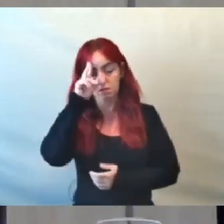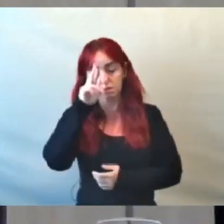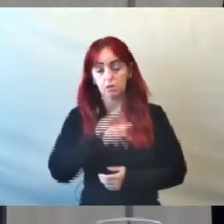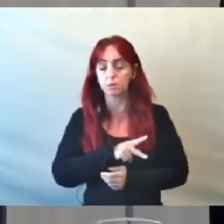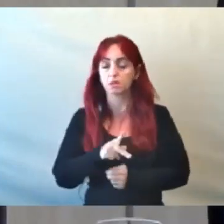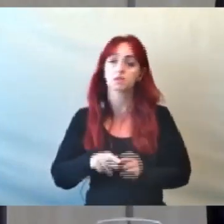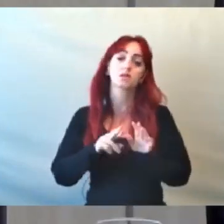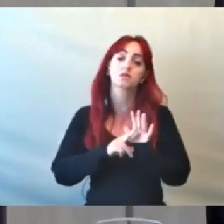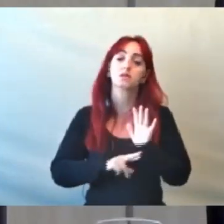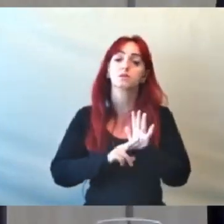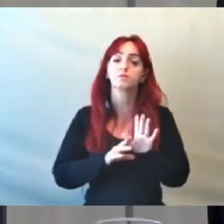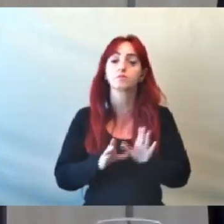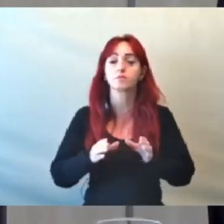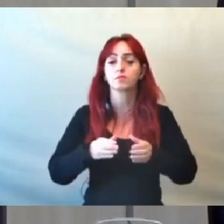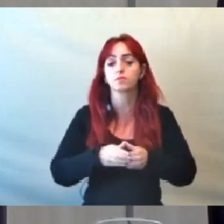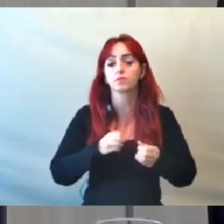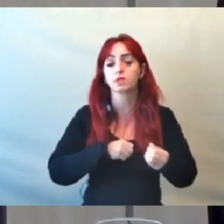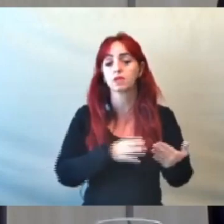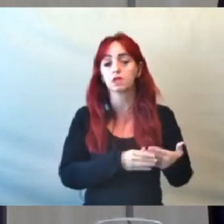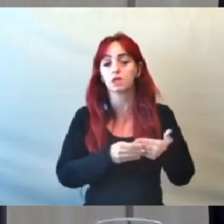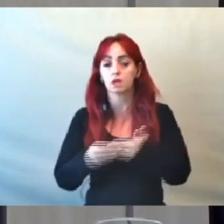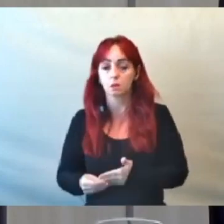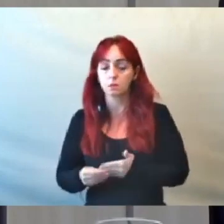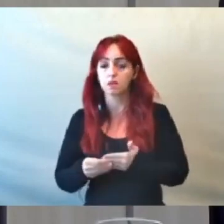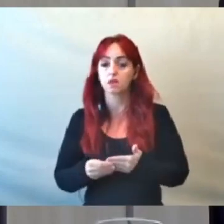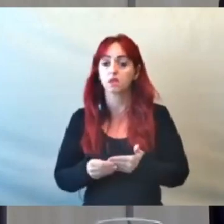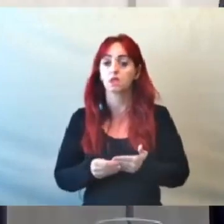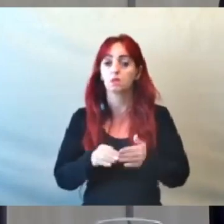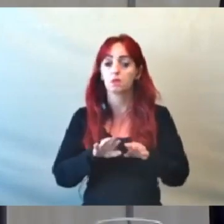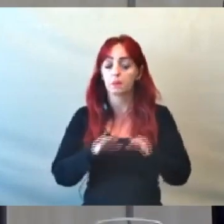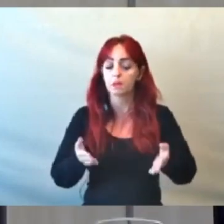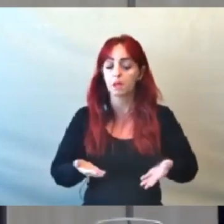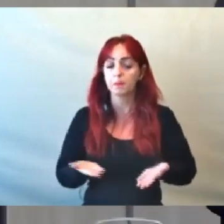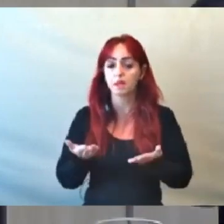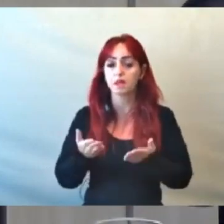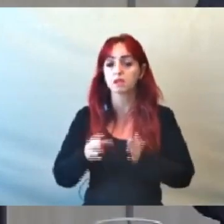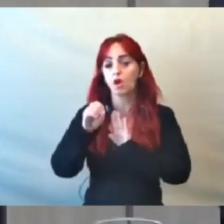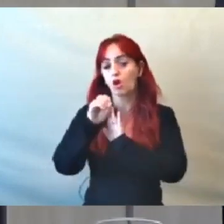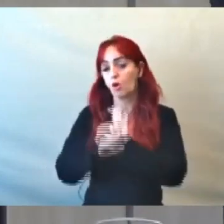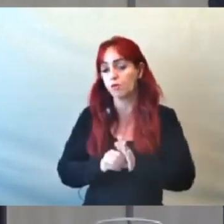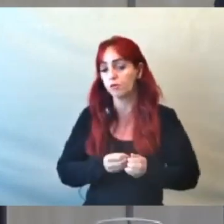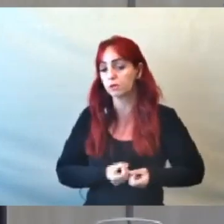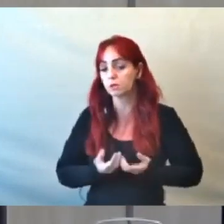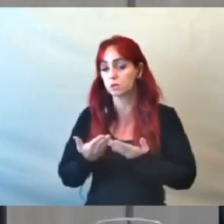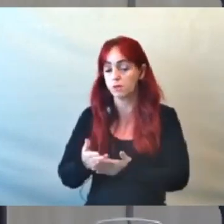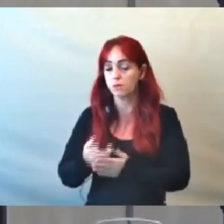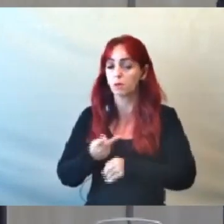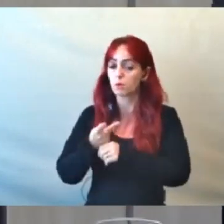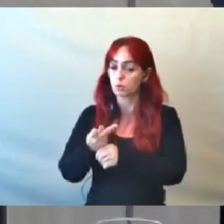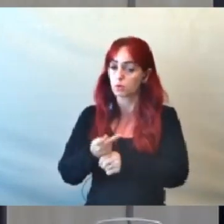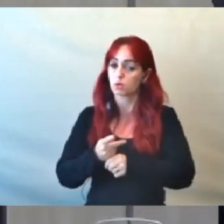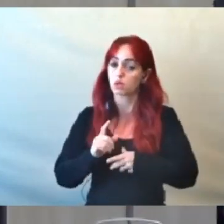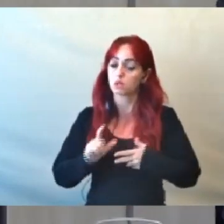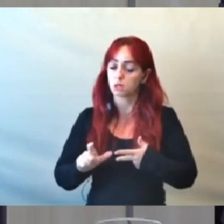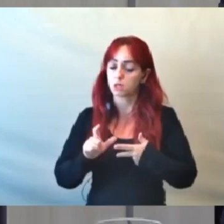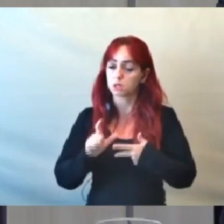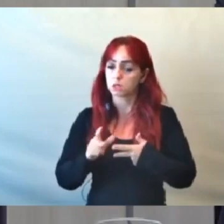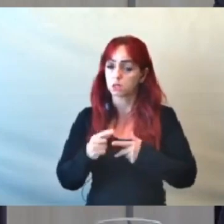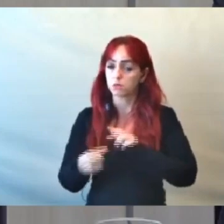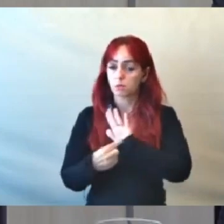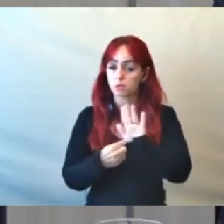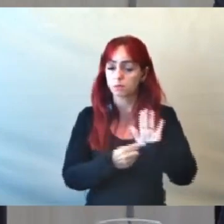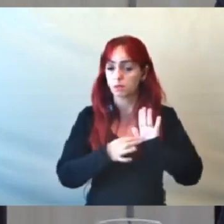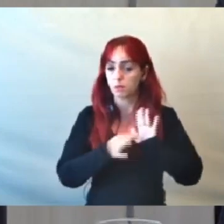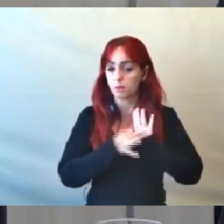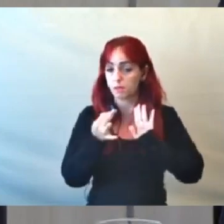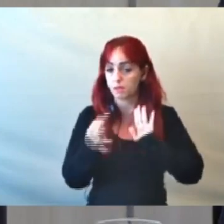por meio da mesa ofício à Procuradoria Legislativa para emitir parecer sobre o pedido apresentado pela senhora